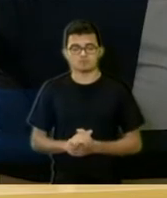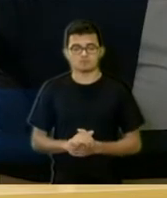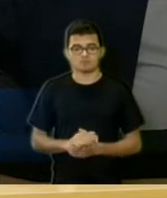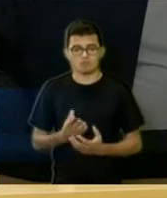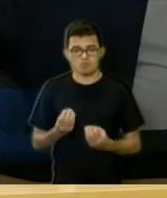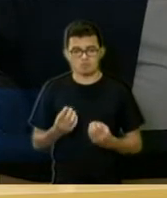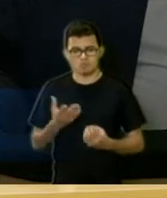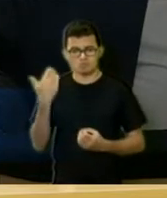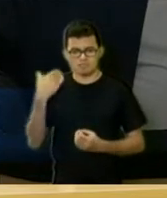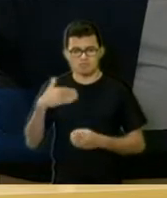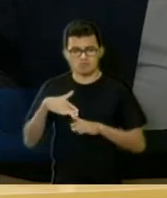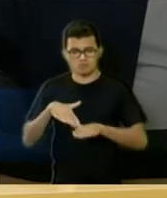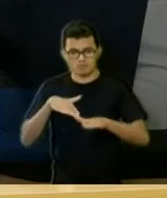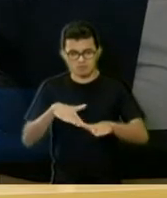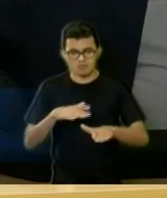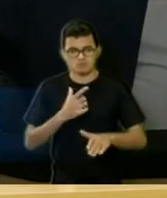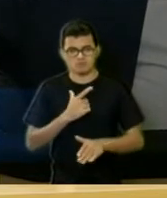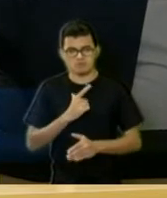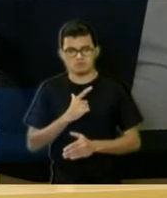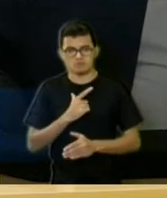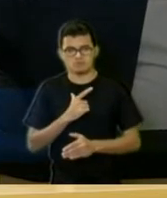militantes daquela época